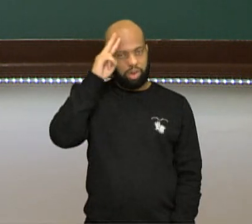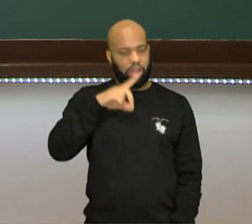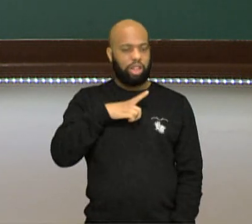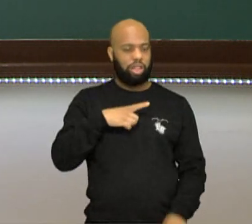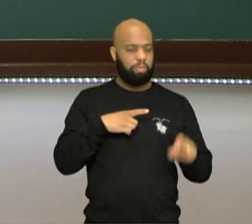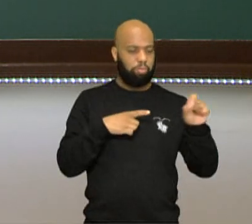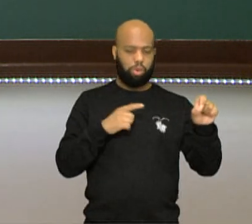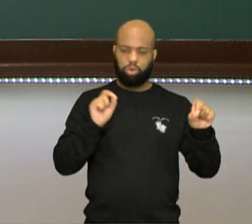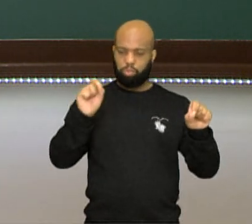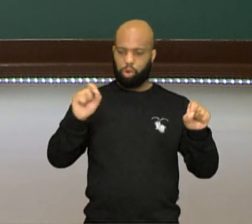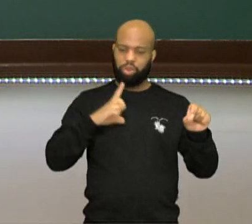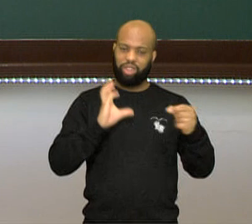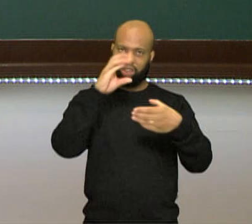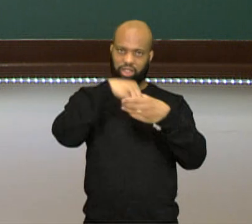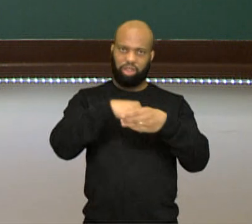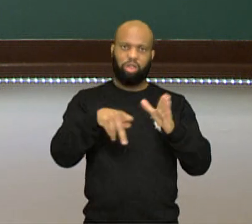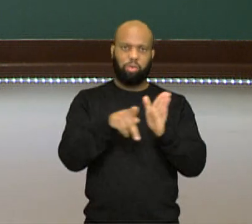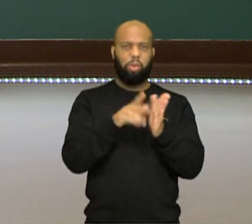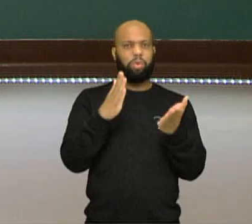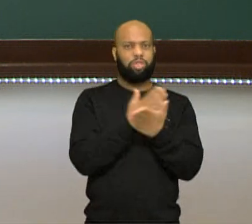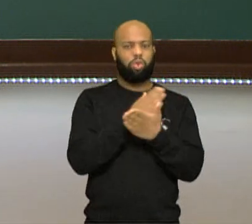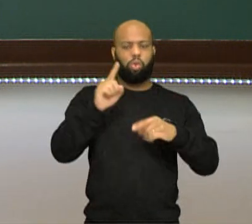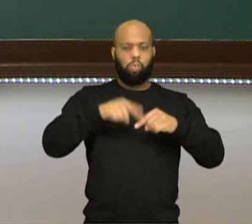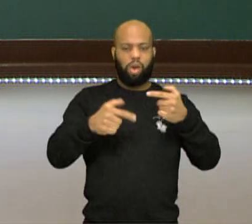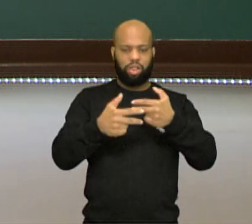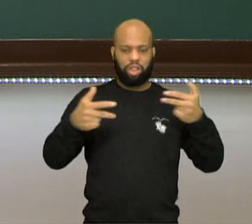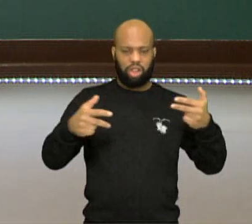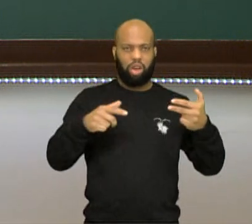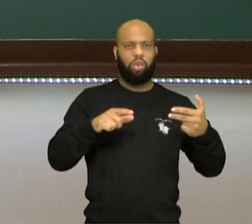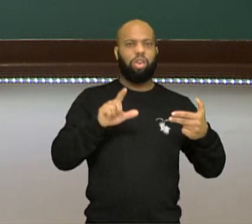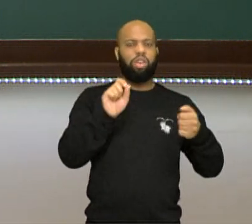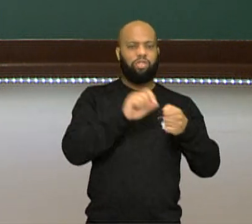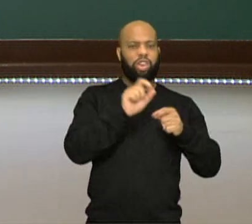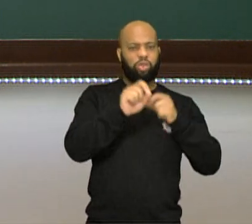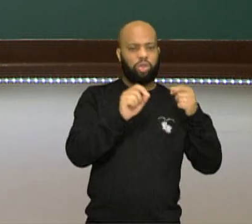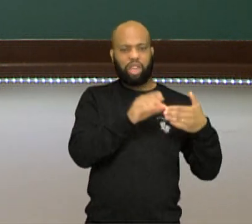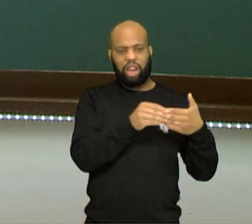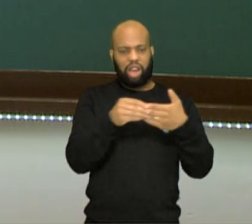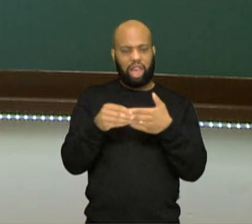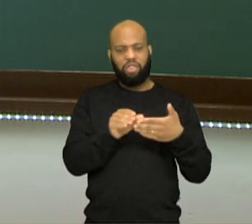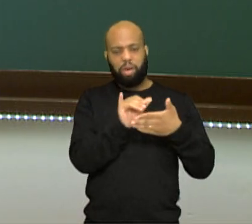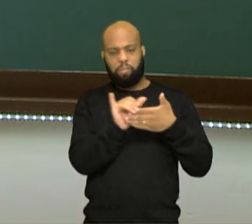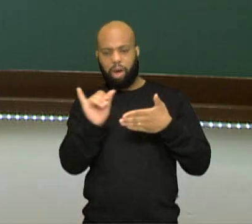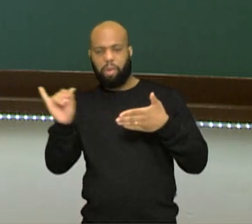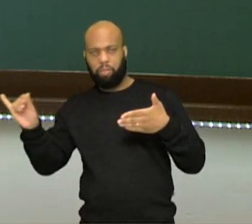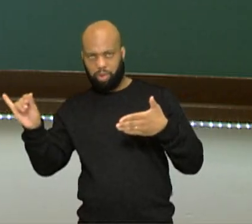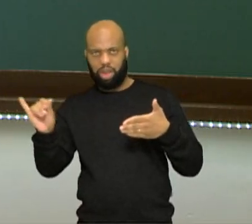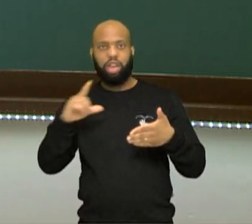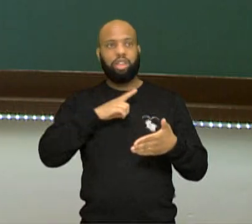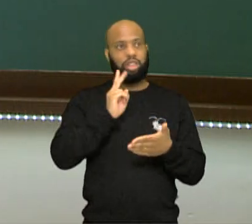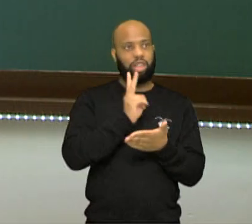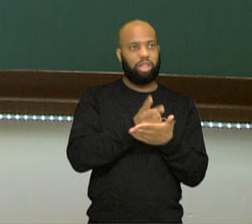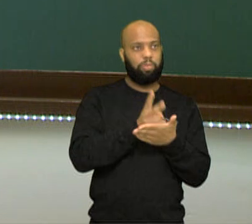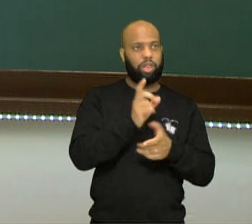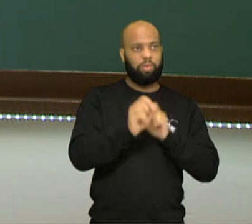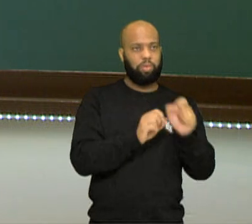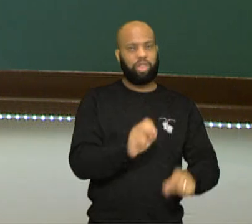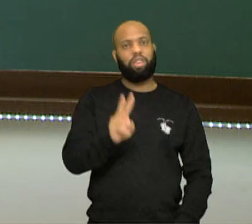superfície do interior de um condutor em equilíbrio eletrostático se encontram em um mesmo potencial elétrico, ou seja, um